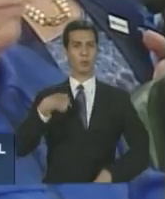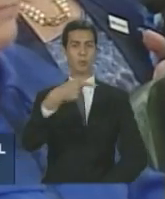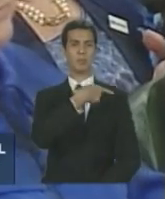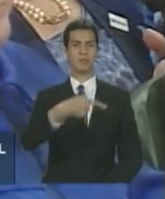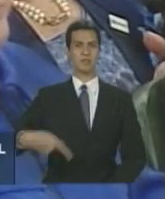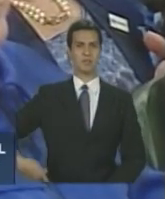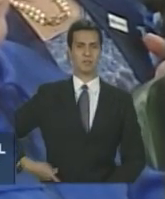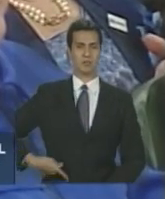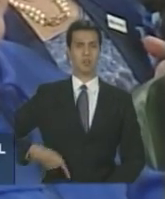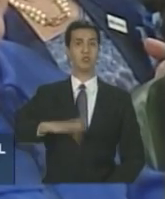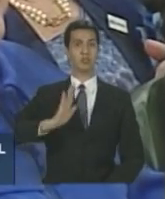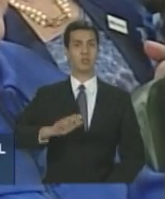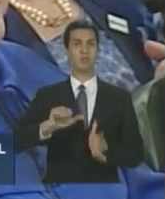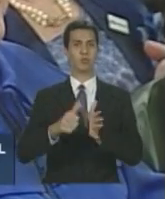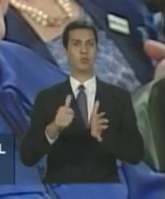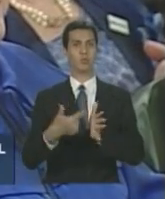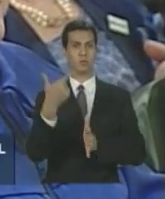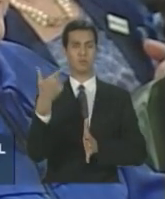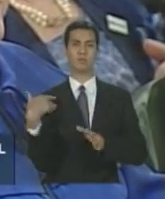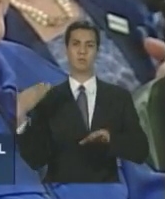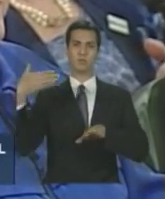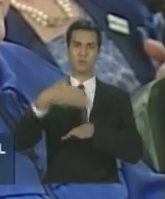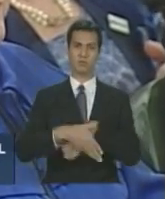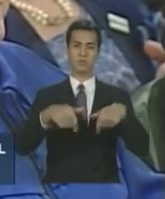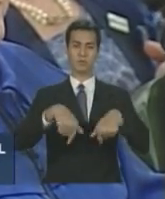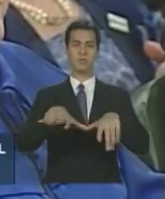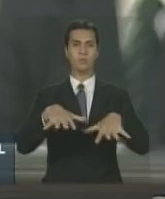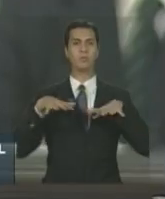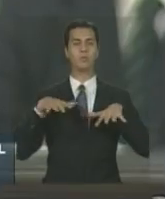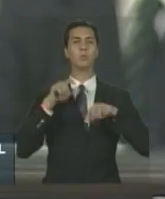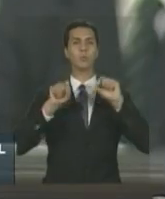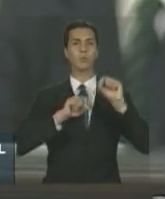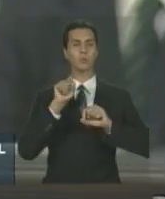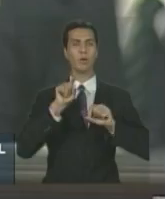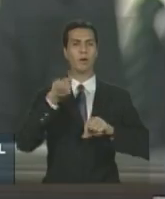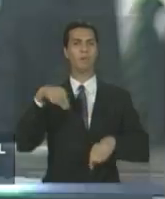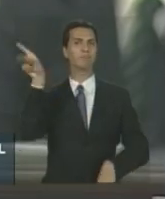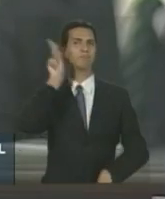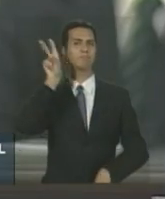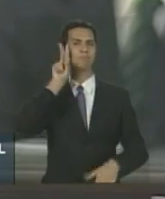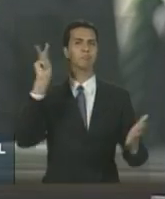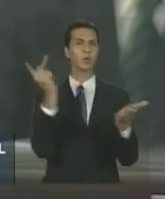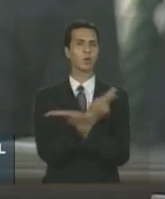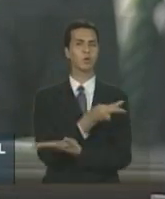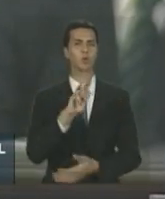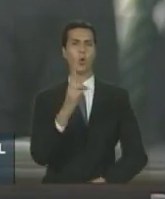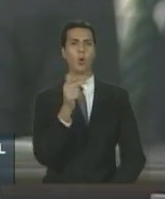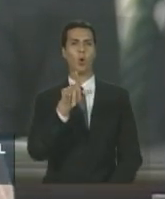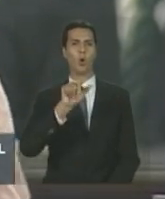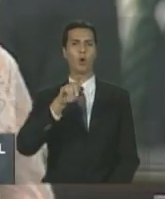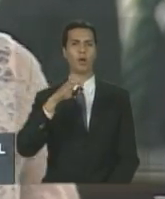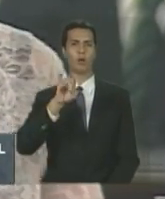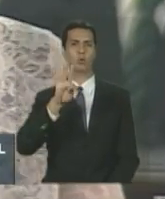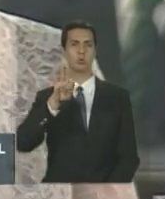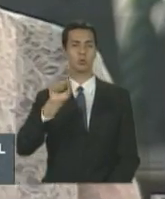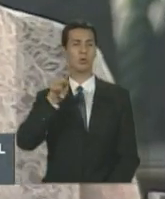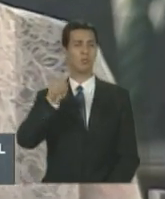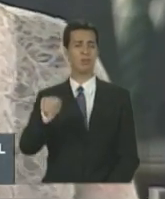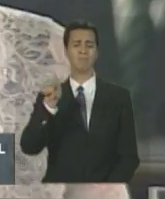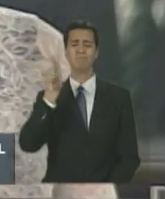República dessa cerimônia em memória das vítimas de um dos episódios